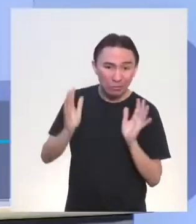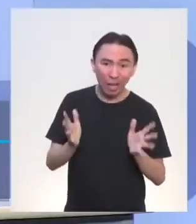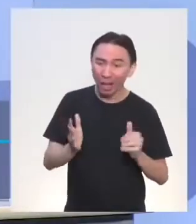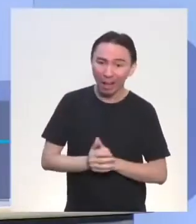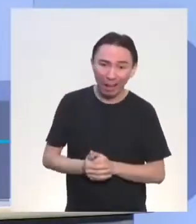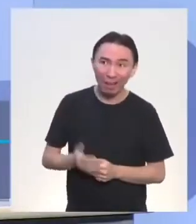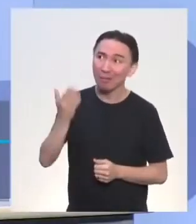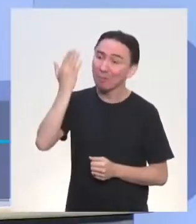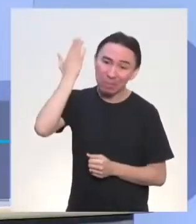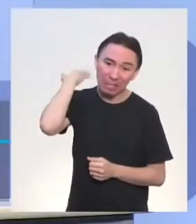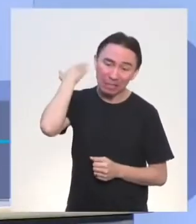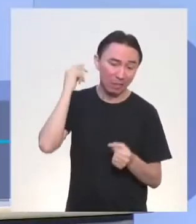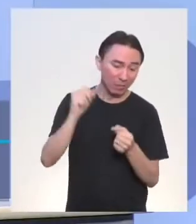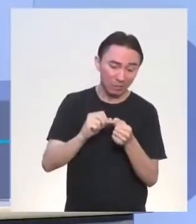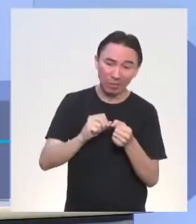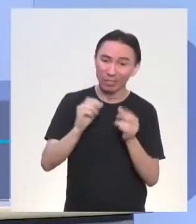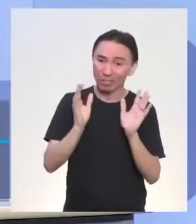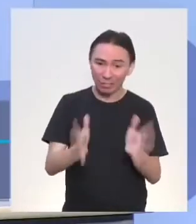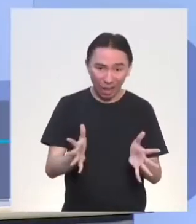Daniel colocou.